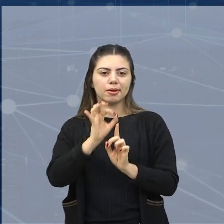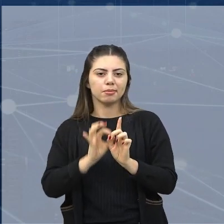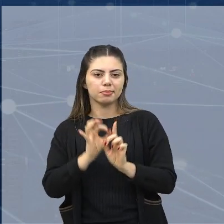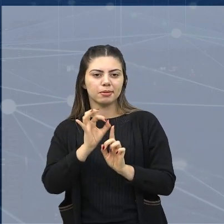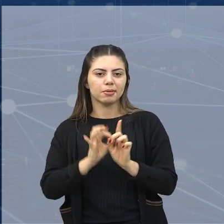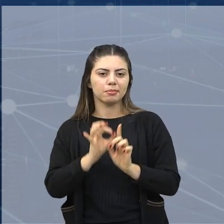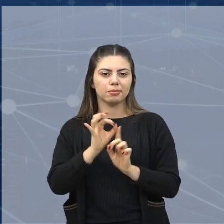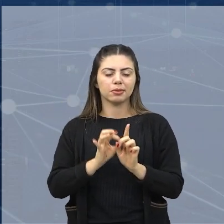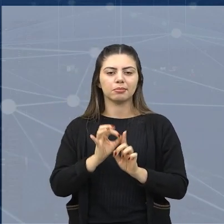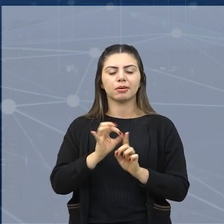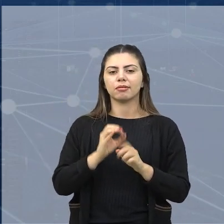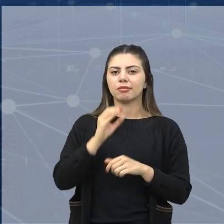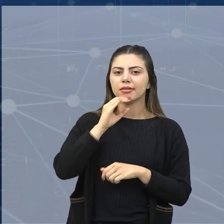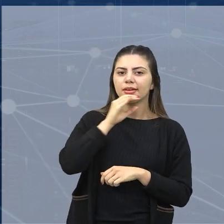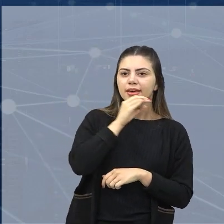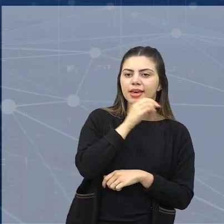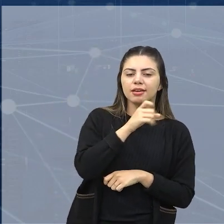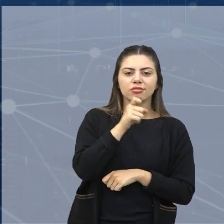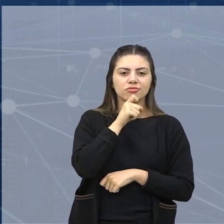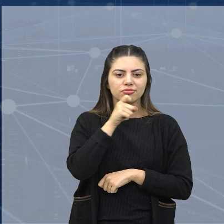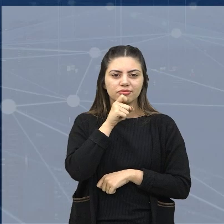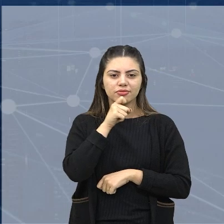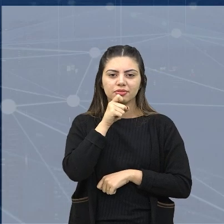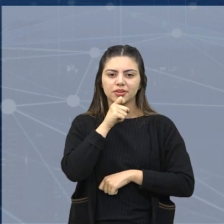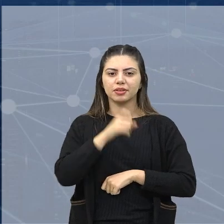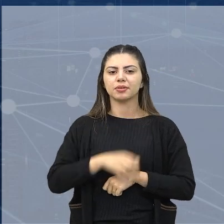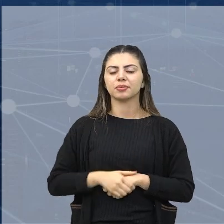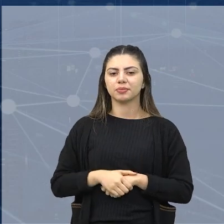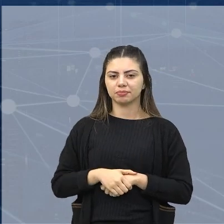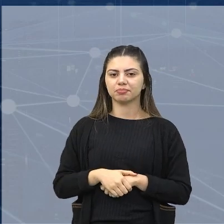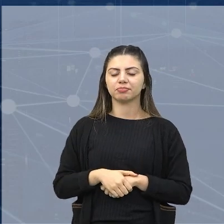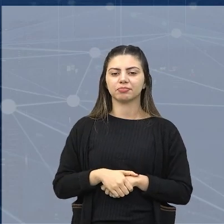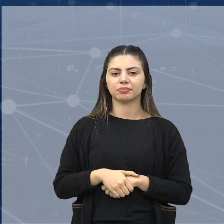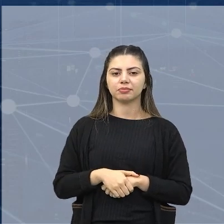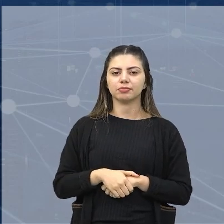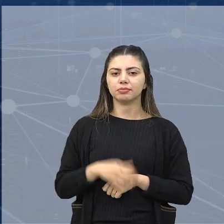even significa até mesmo preparing meals.